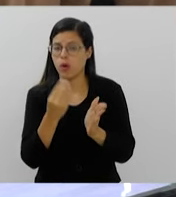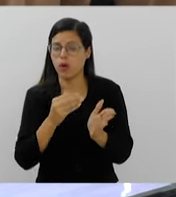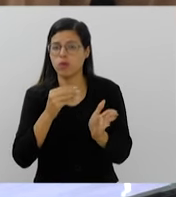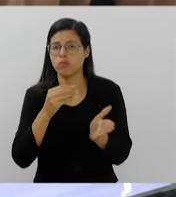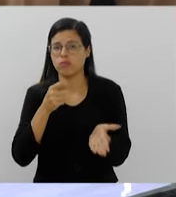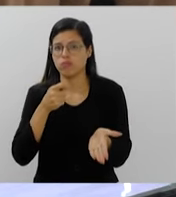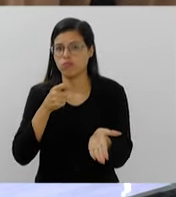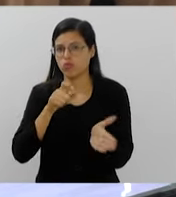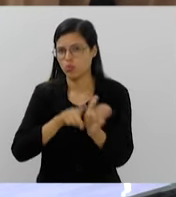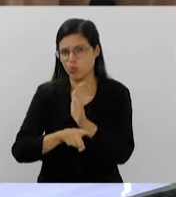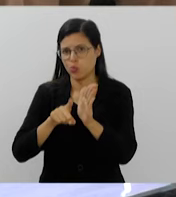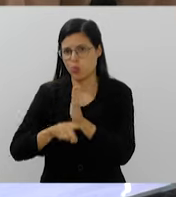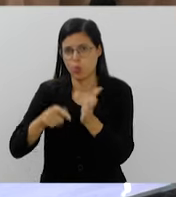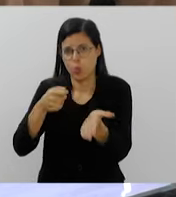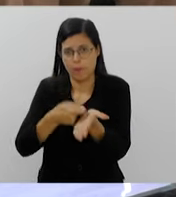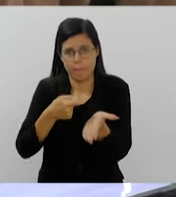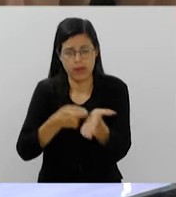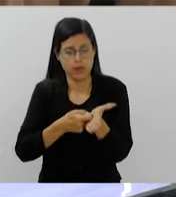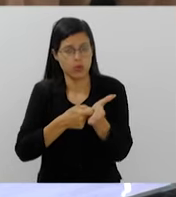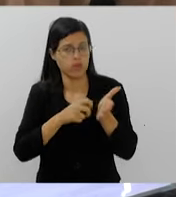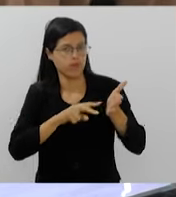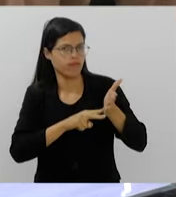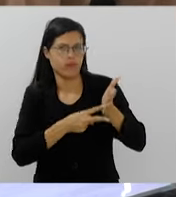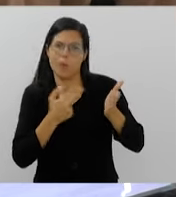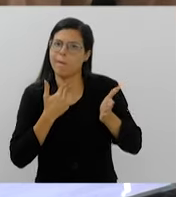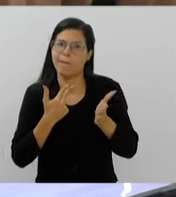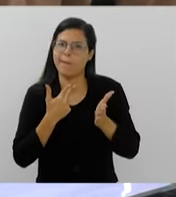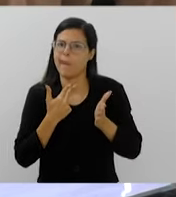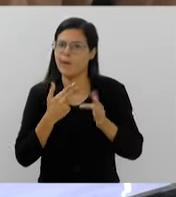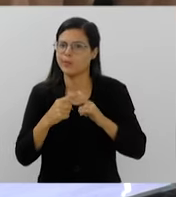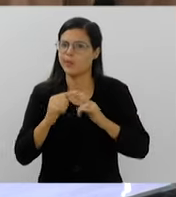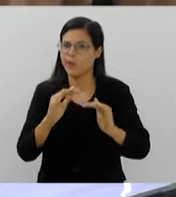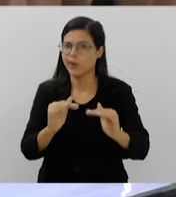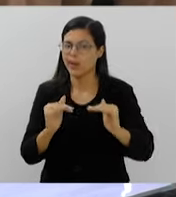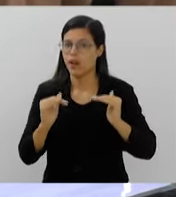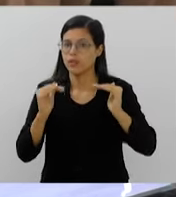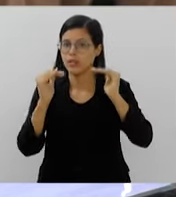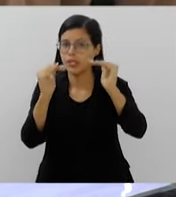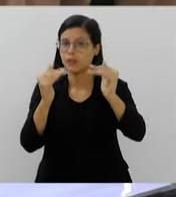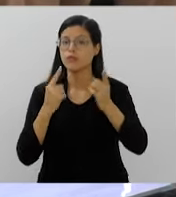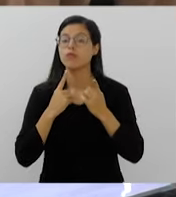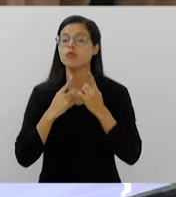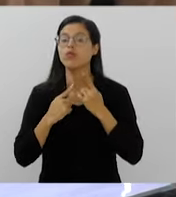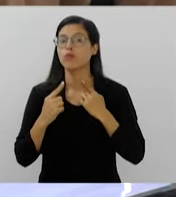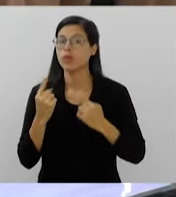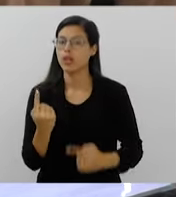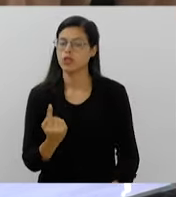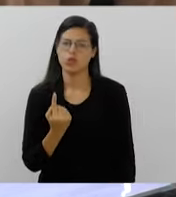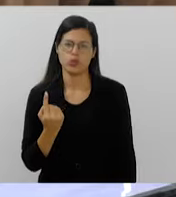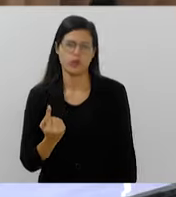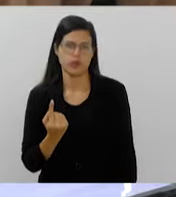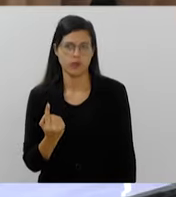sindical, não pode, porque aí está acima do desejo individual.